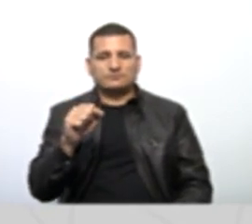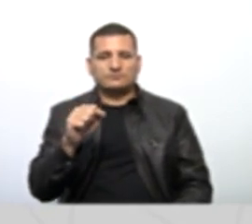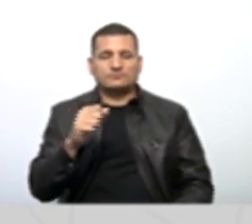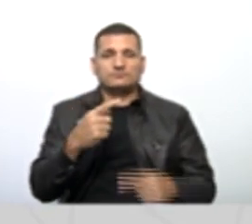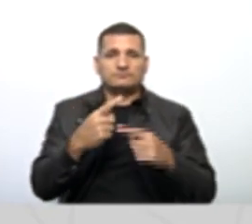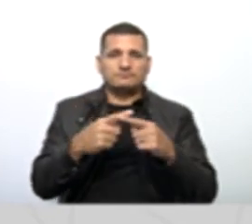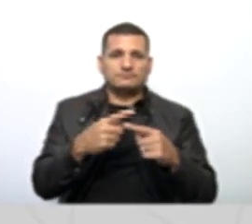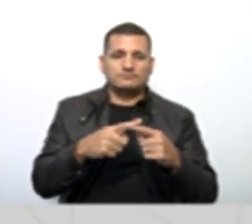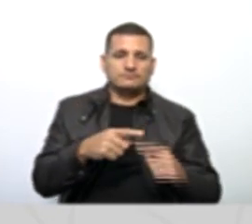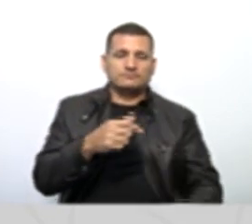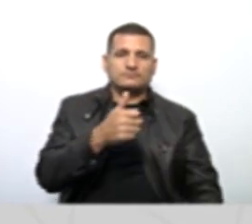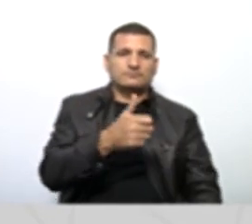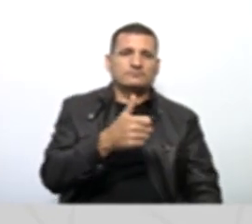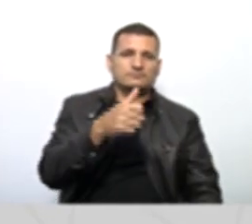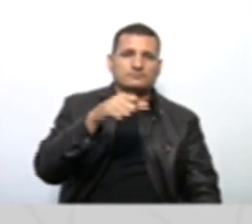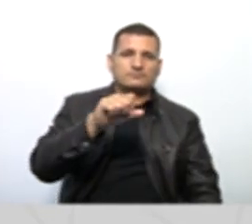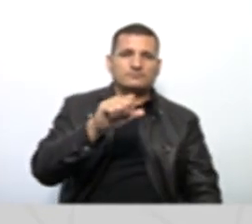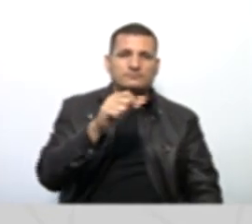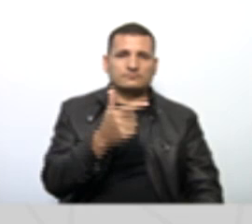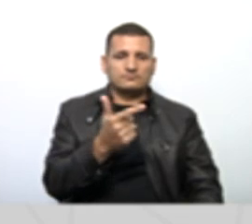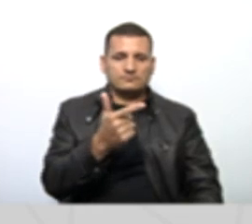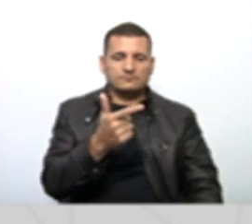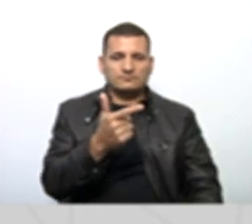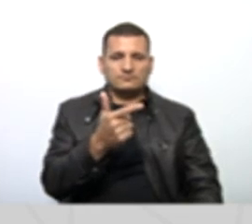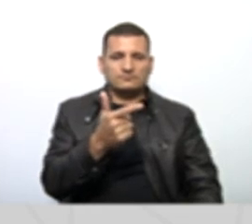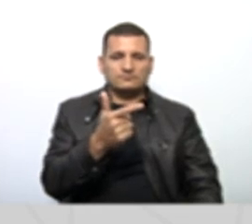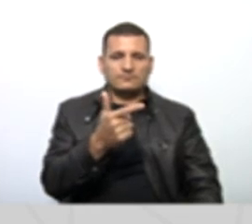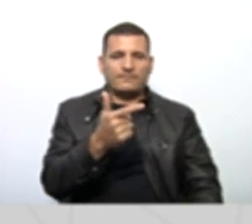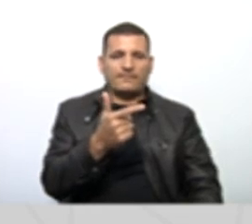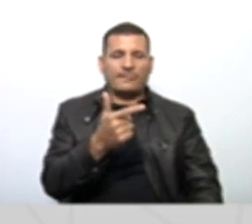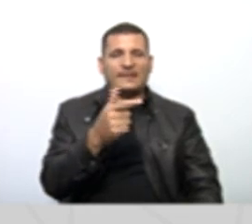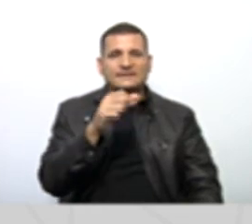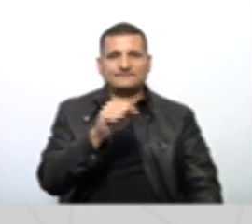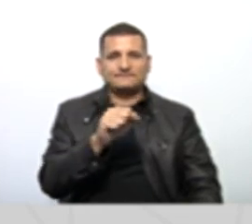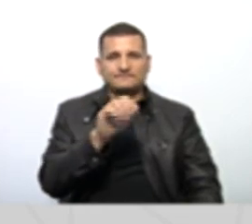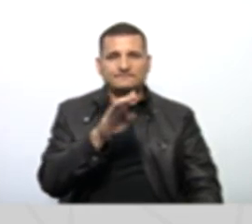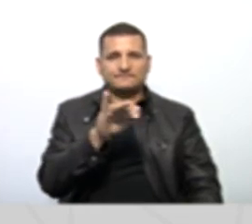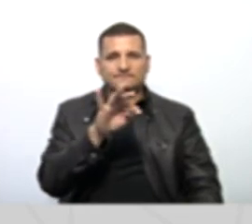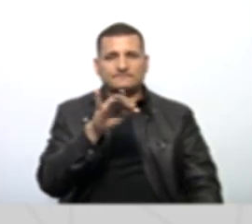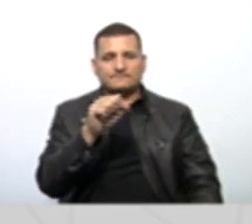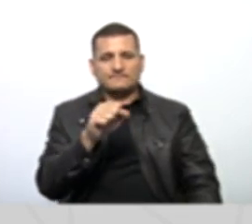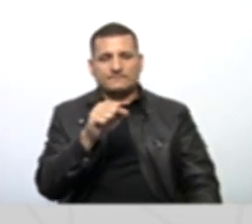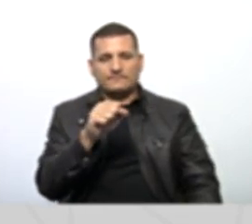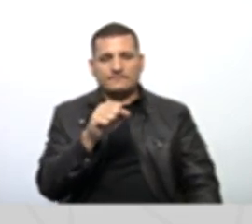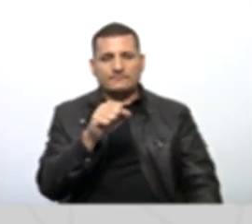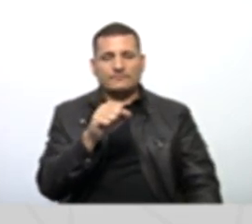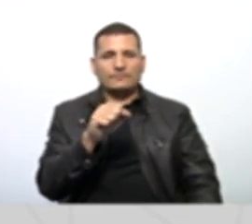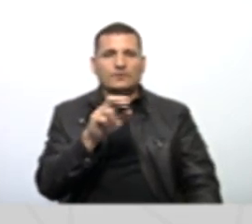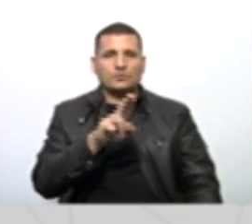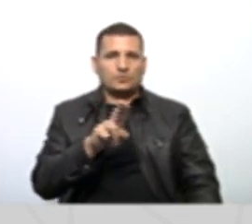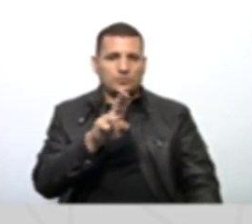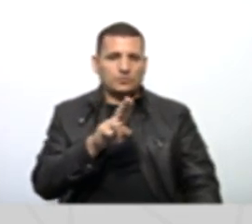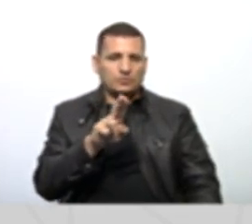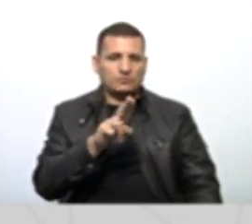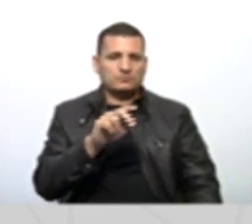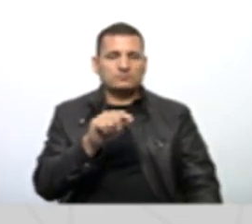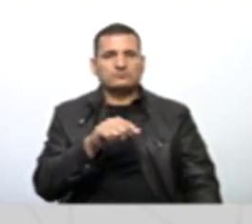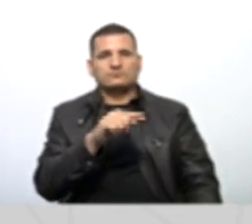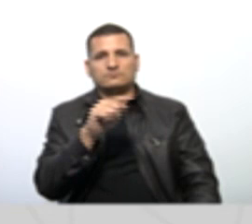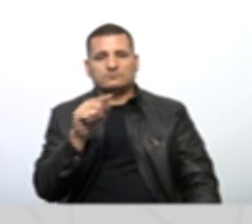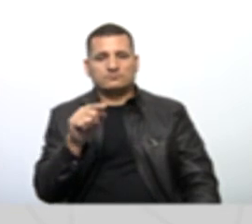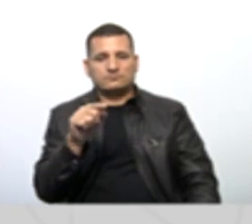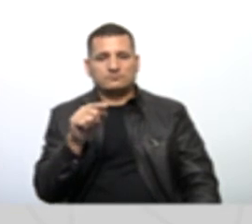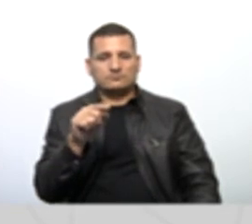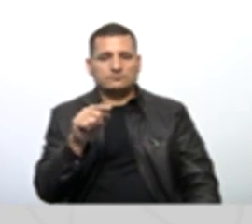que editar 192 são 8 bits que podem ser utilizado e aqui podem